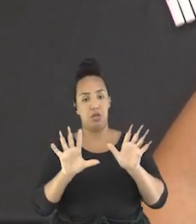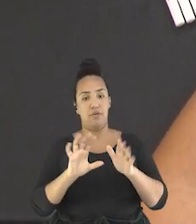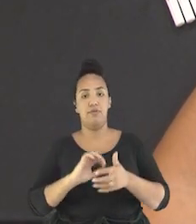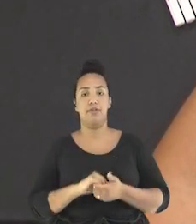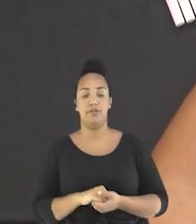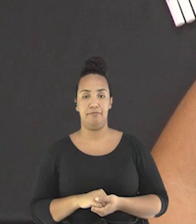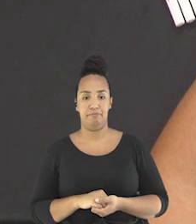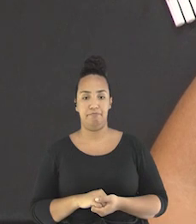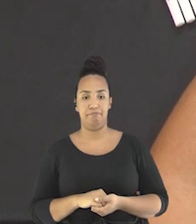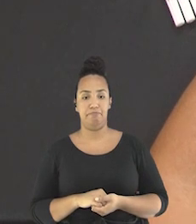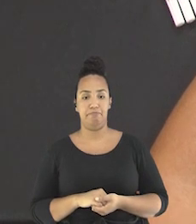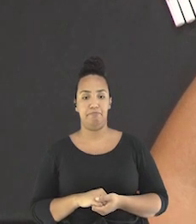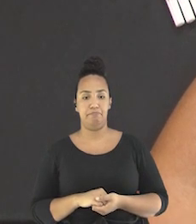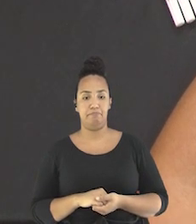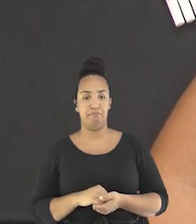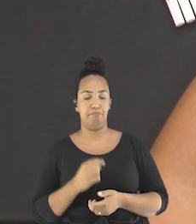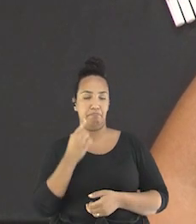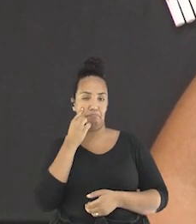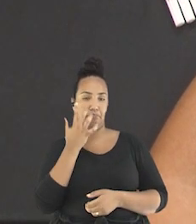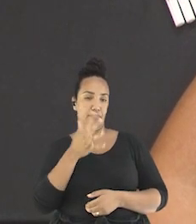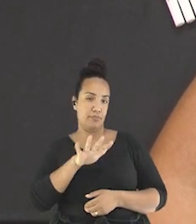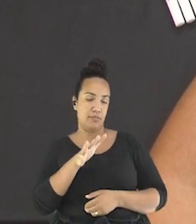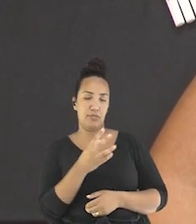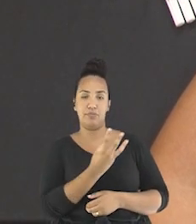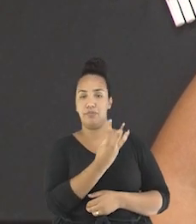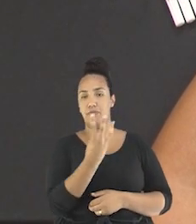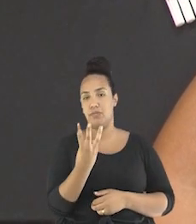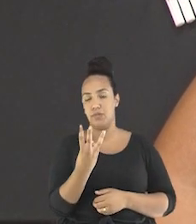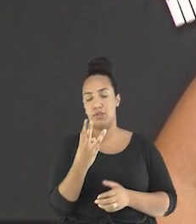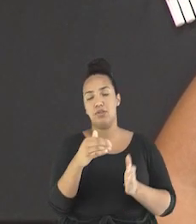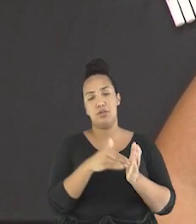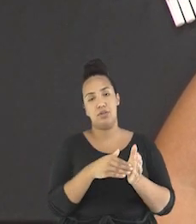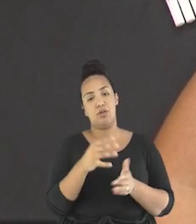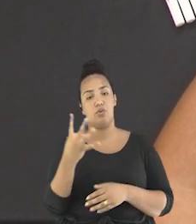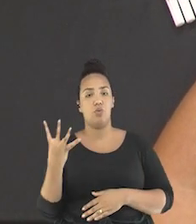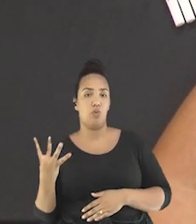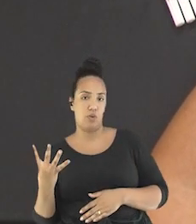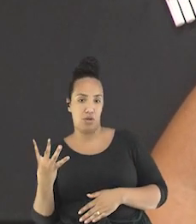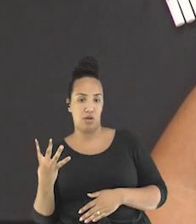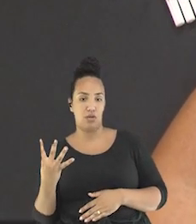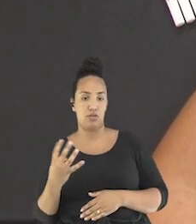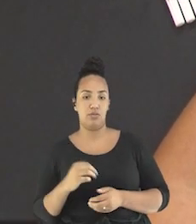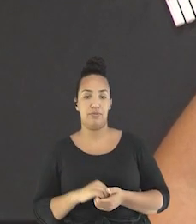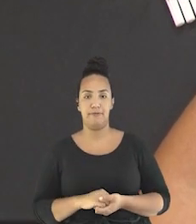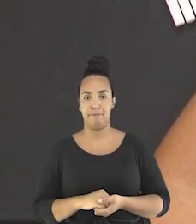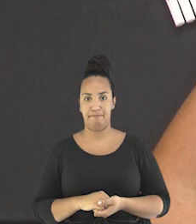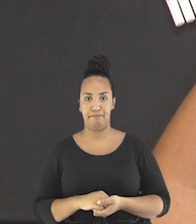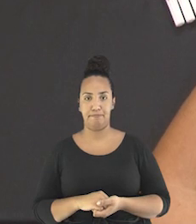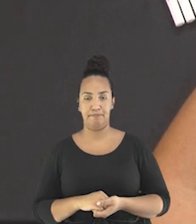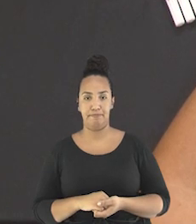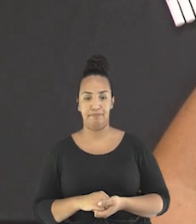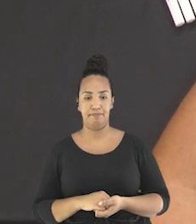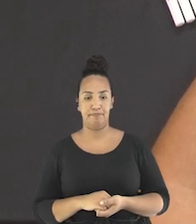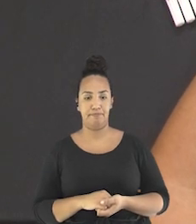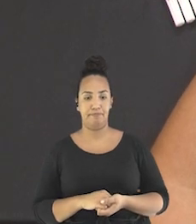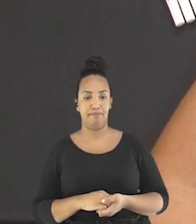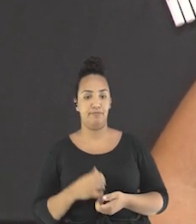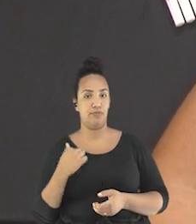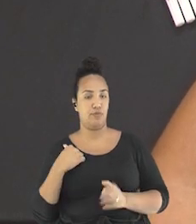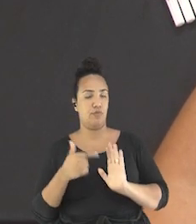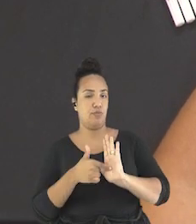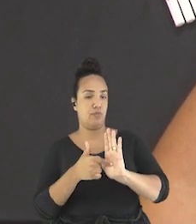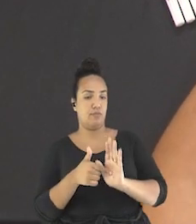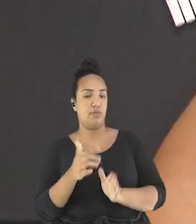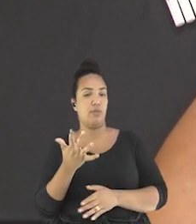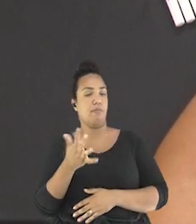com a tesoura. Vamos fazer mais ou menos uns 3 a 4 recortes, dessa maneira aqui.